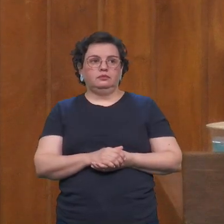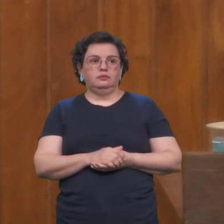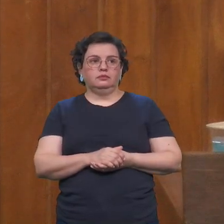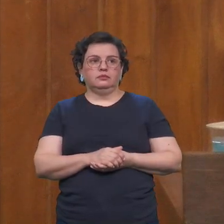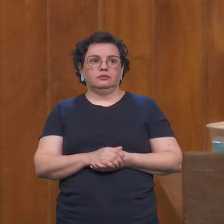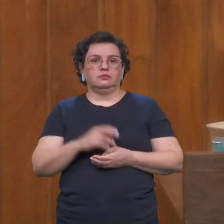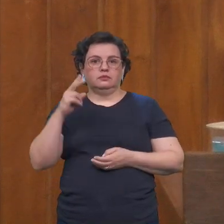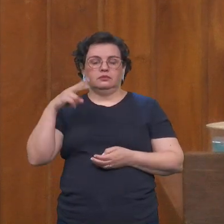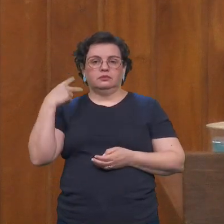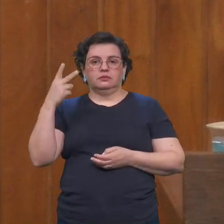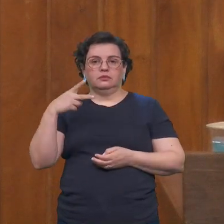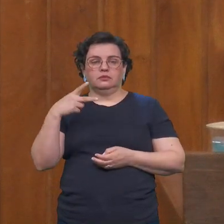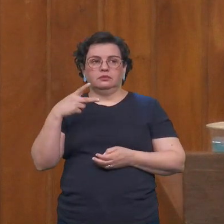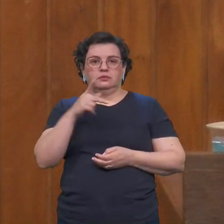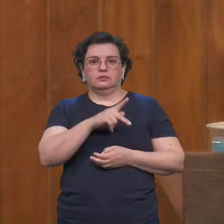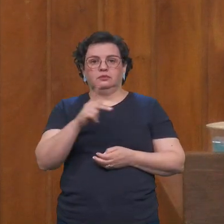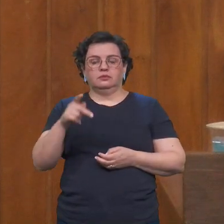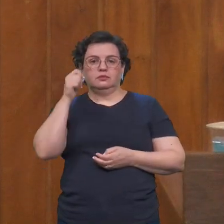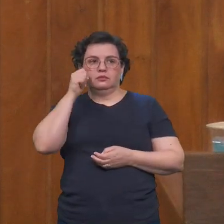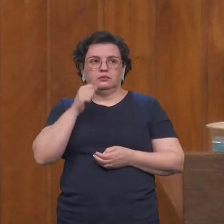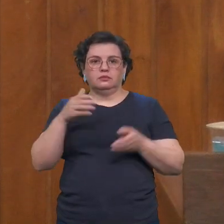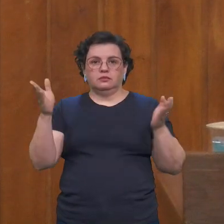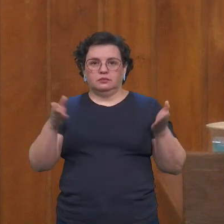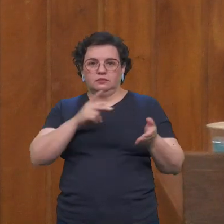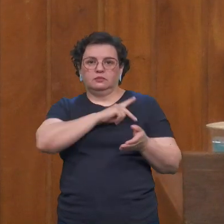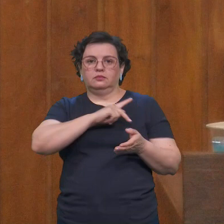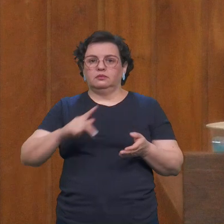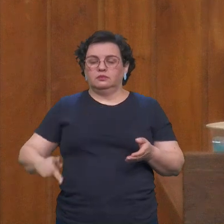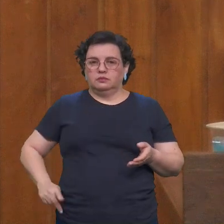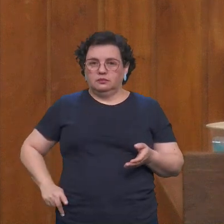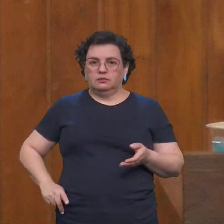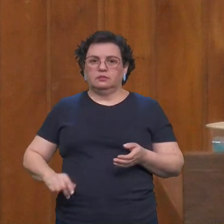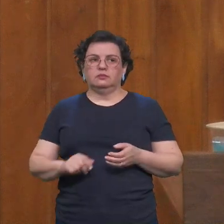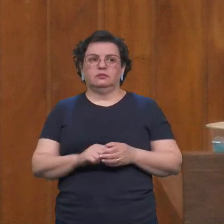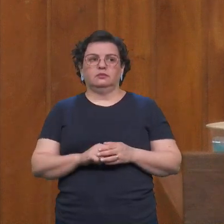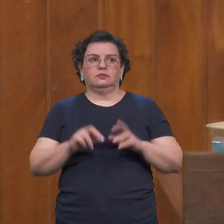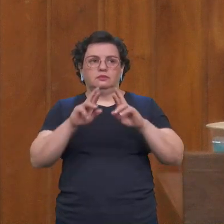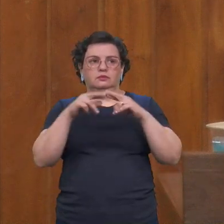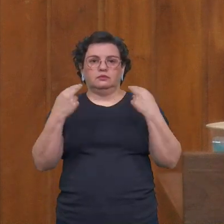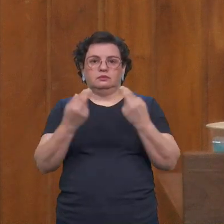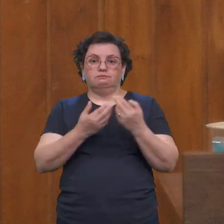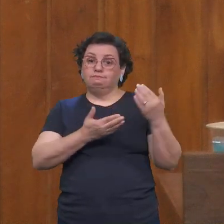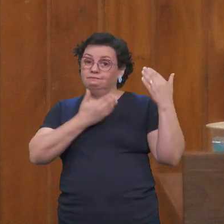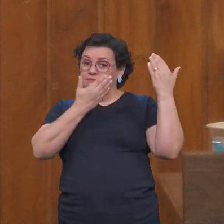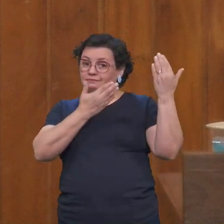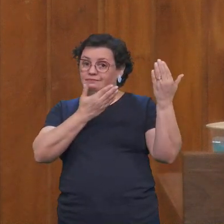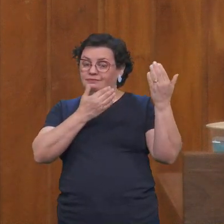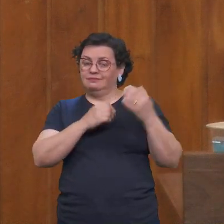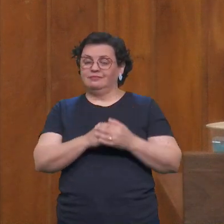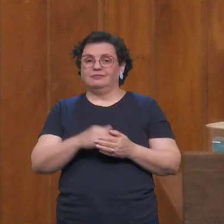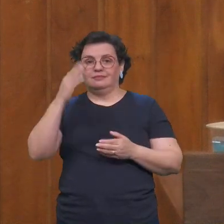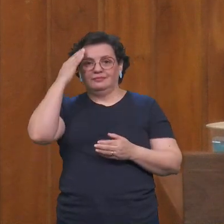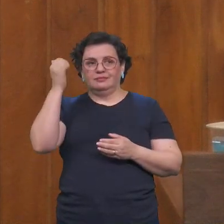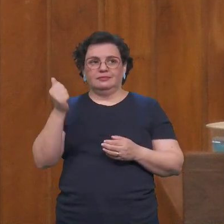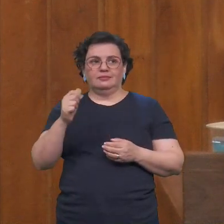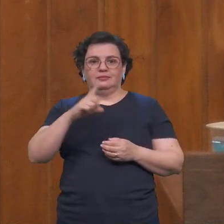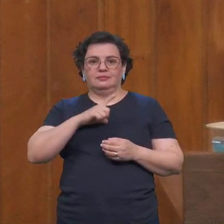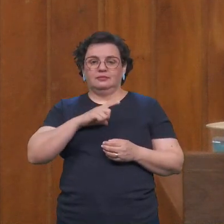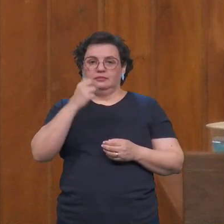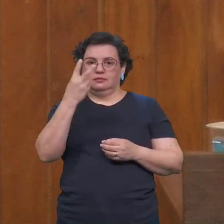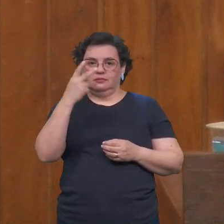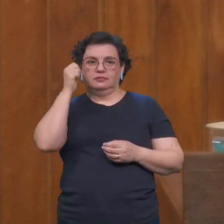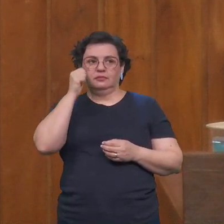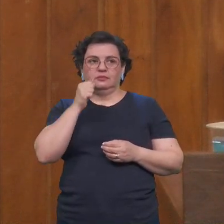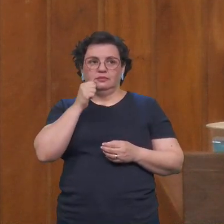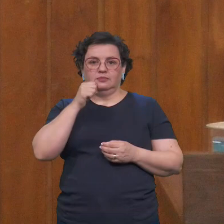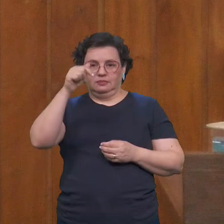Daniela, hoje presidindo a sessão. Boa noite, vereadora. Fico honrada em saber que na Câmara temos duas mulheres. Isso é